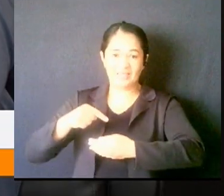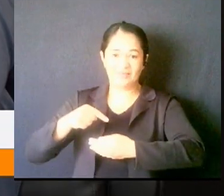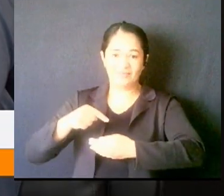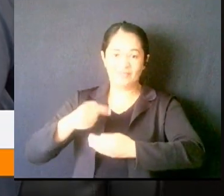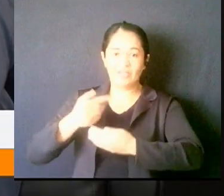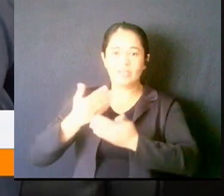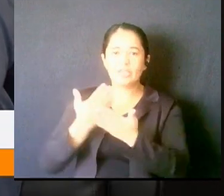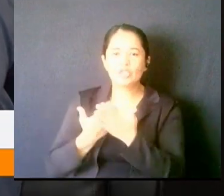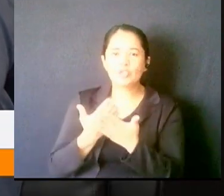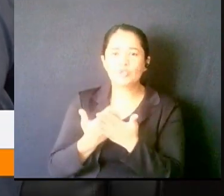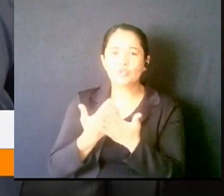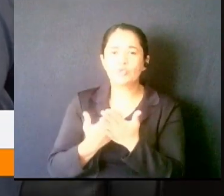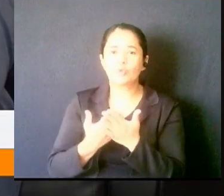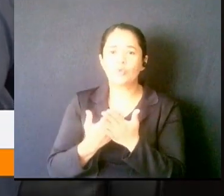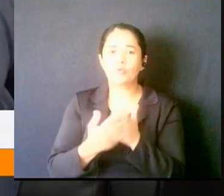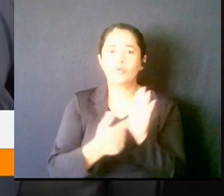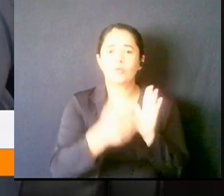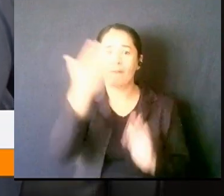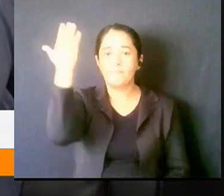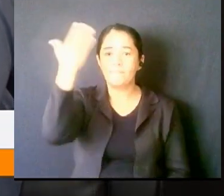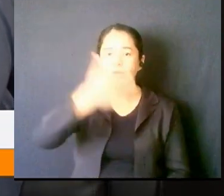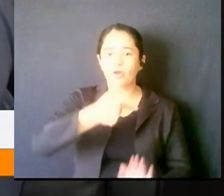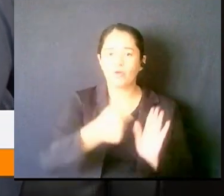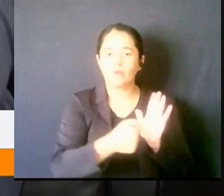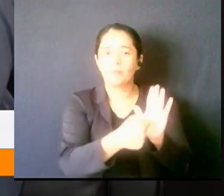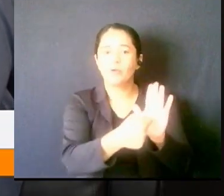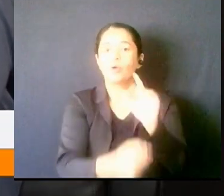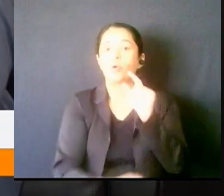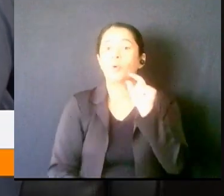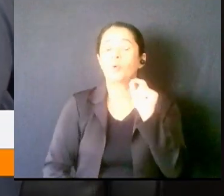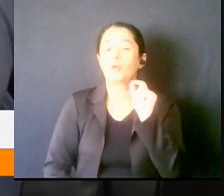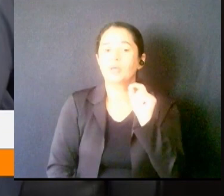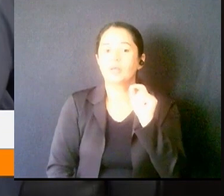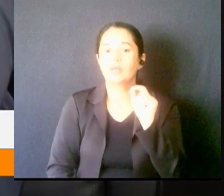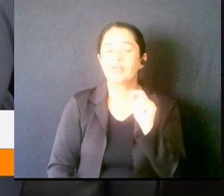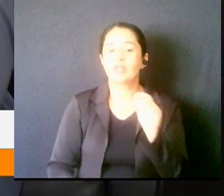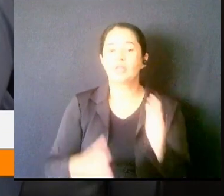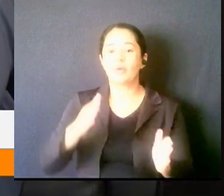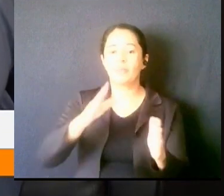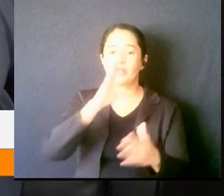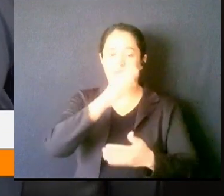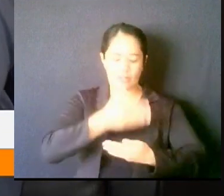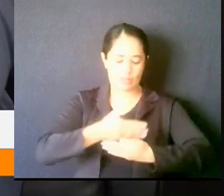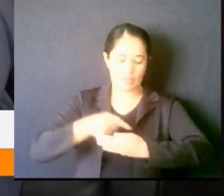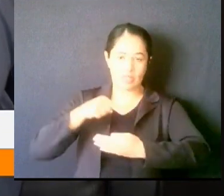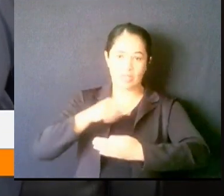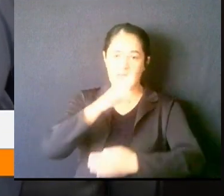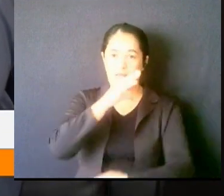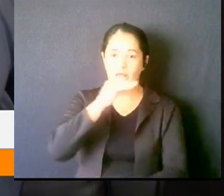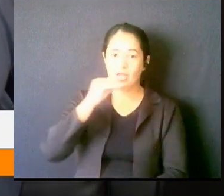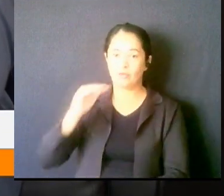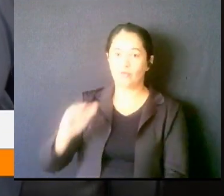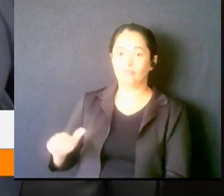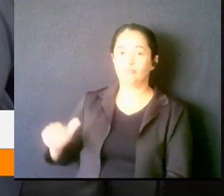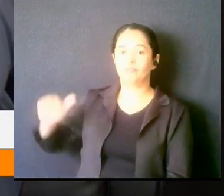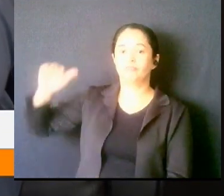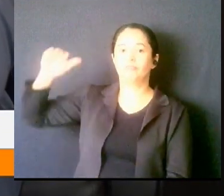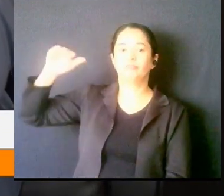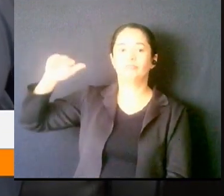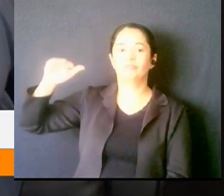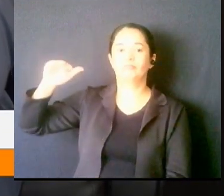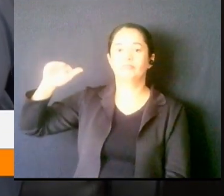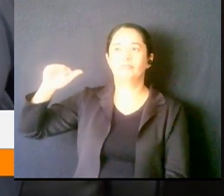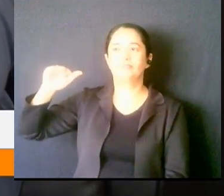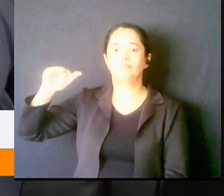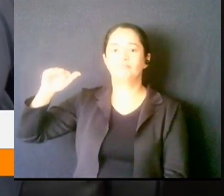ter consequências futuras para quando ele for adolescente e na vida adulta, tipo, maior chance de ter